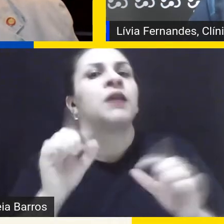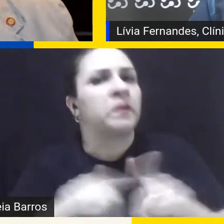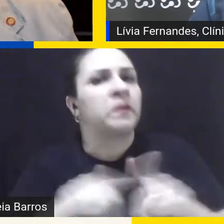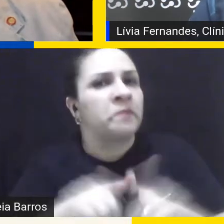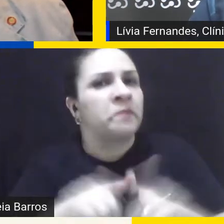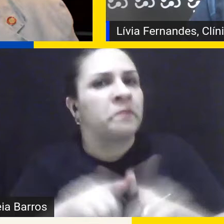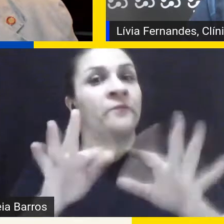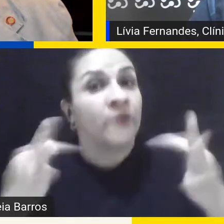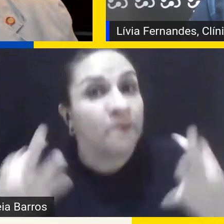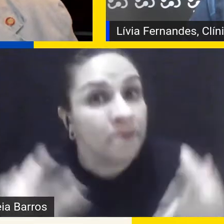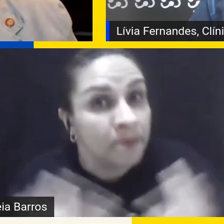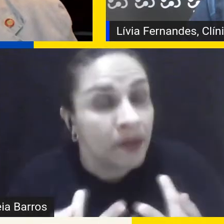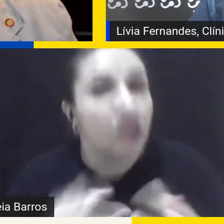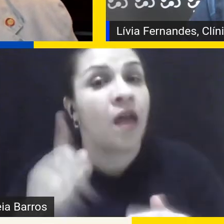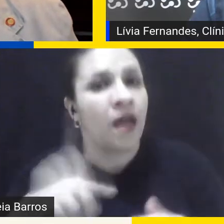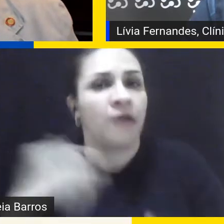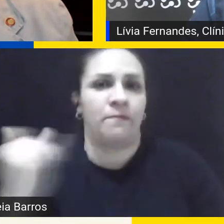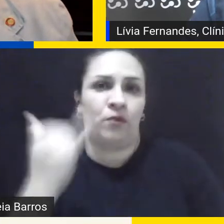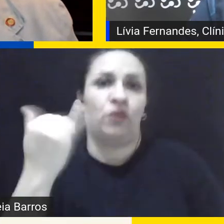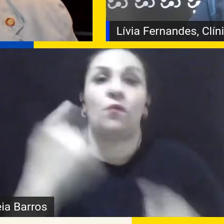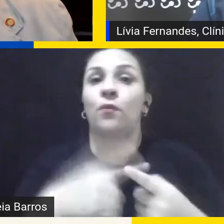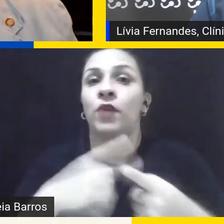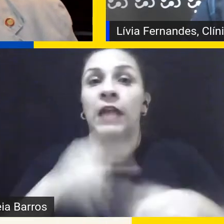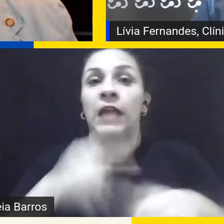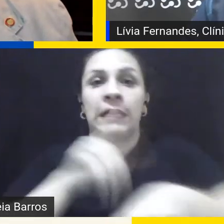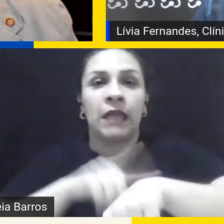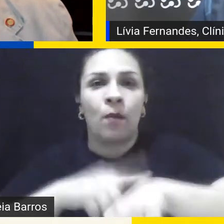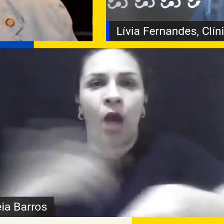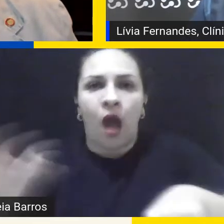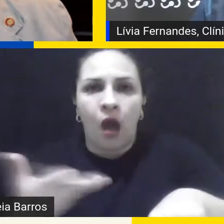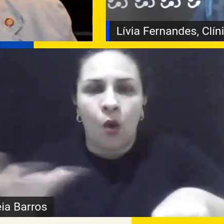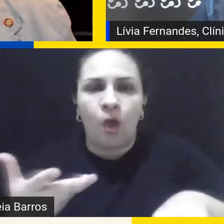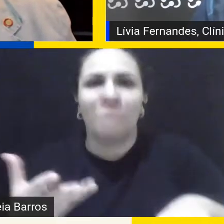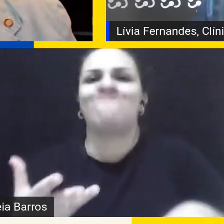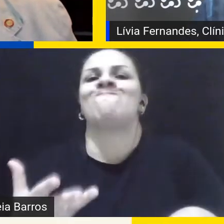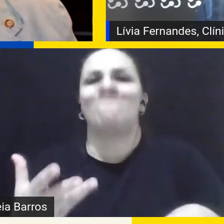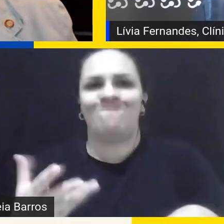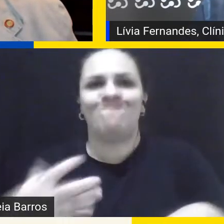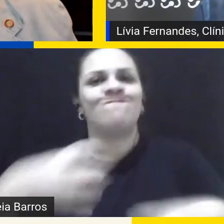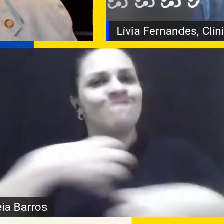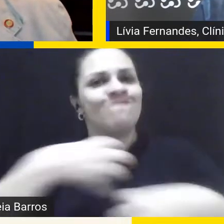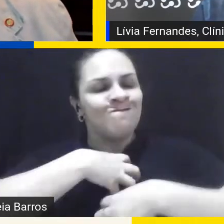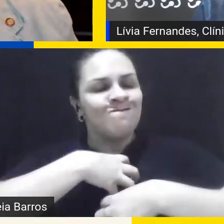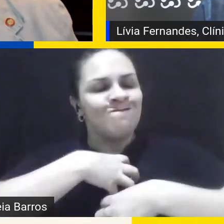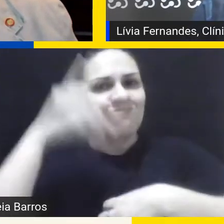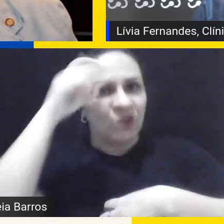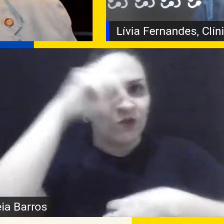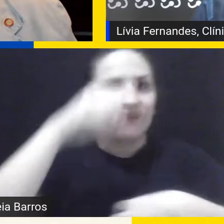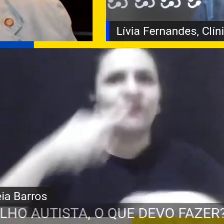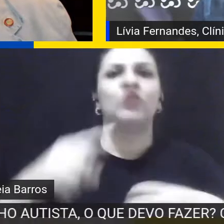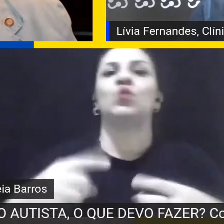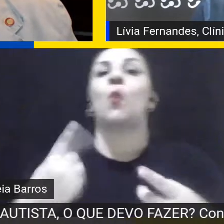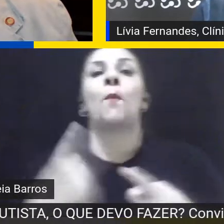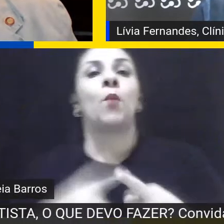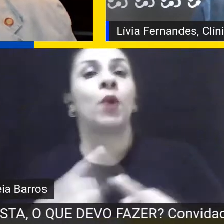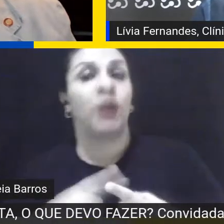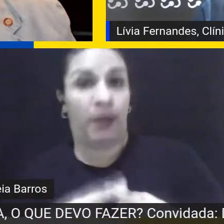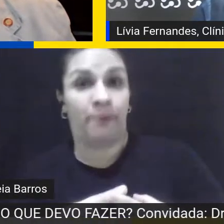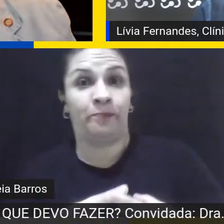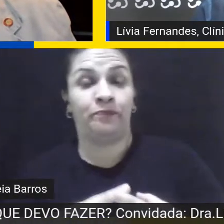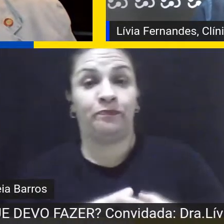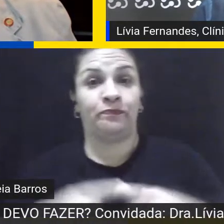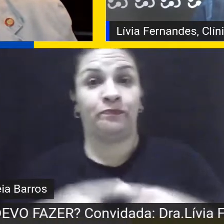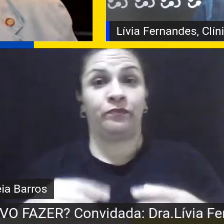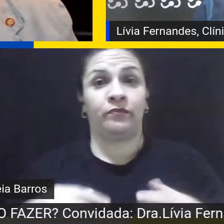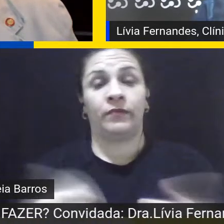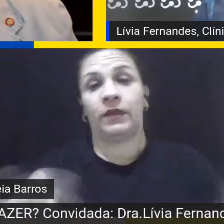É um momento bem delicado, né? Na hora de você receber lá o comunicado que